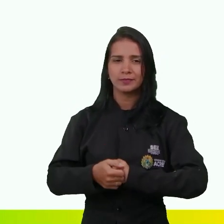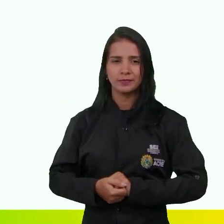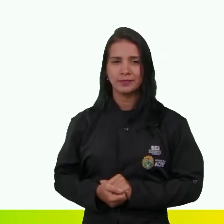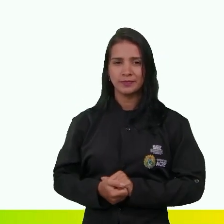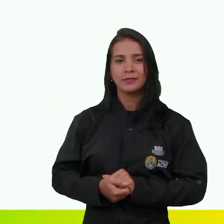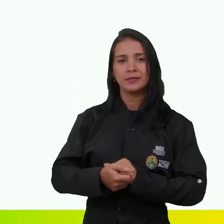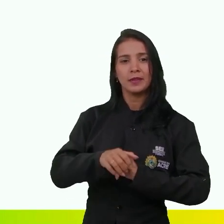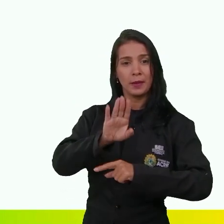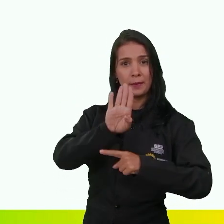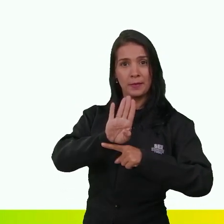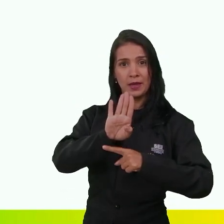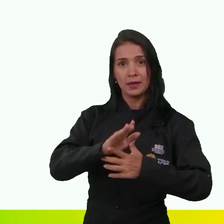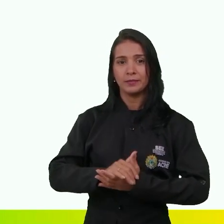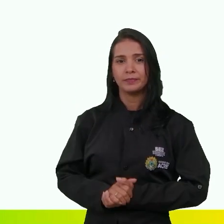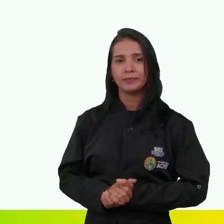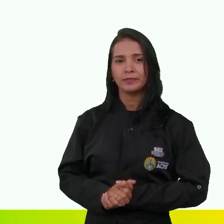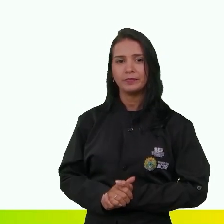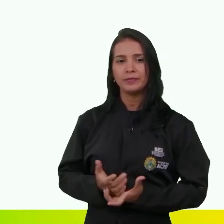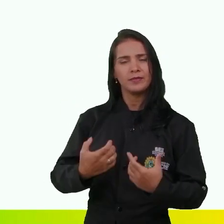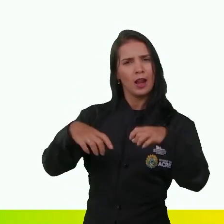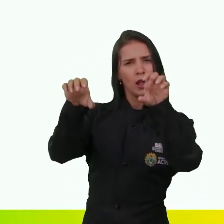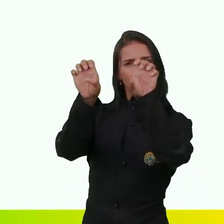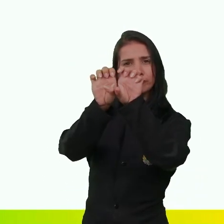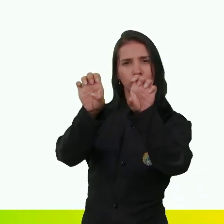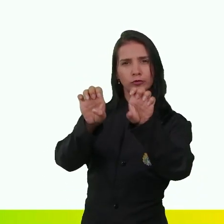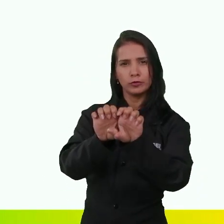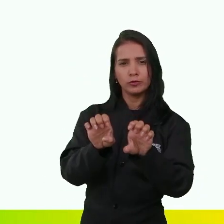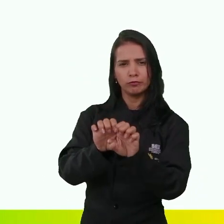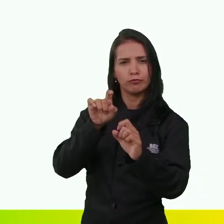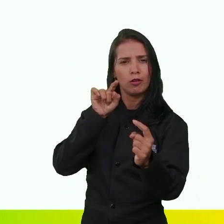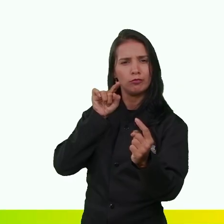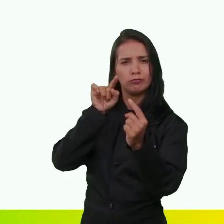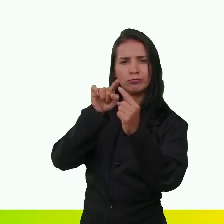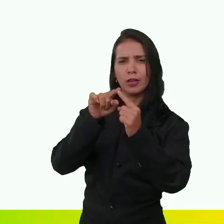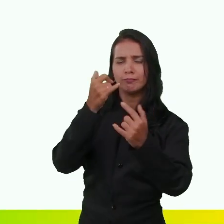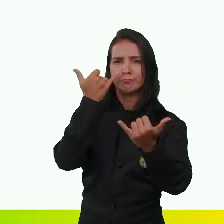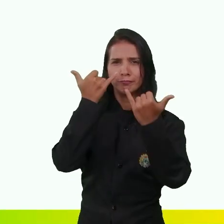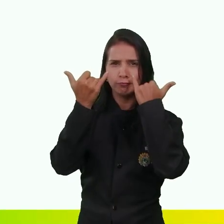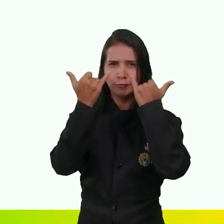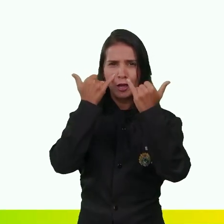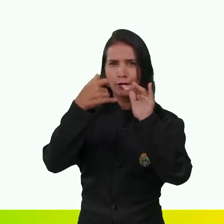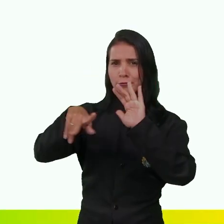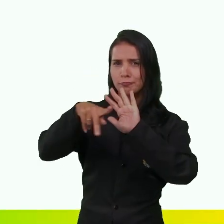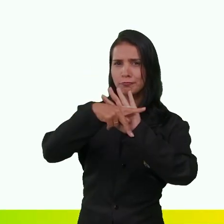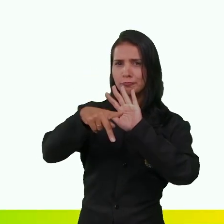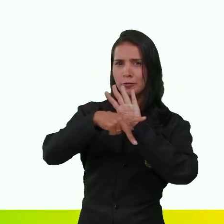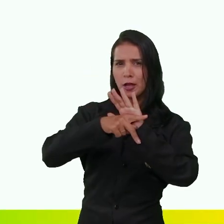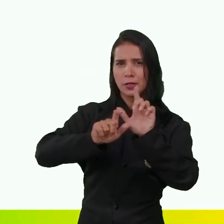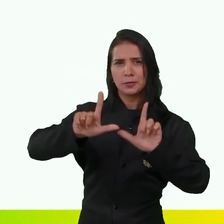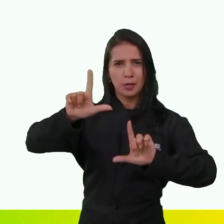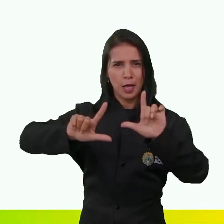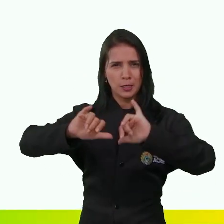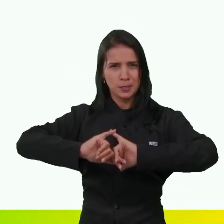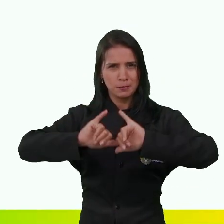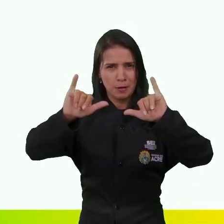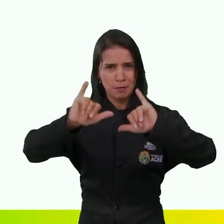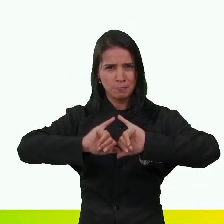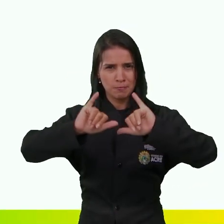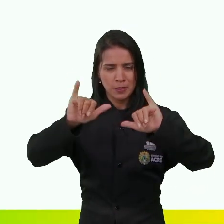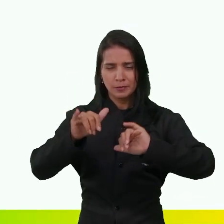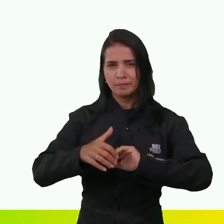sociais. Letra B. A estrutura objetiva e informativa típica da